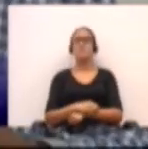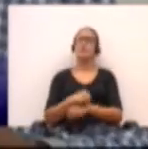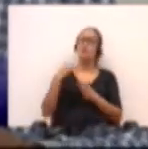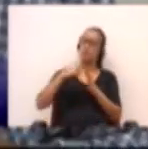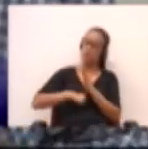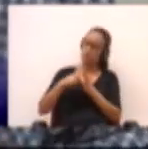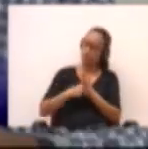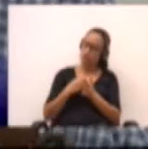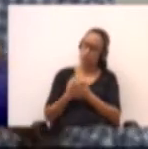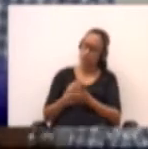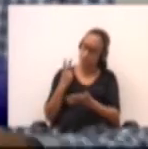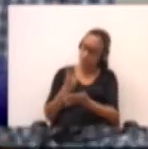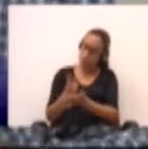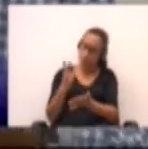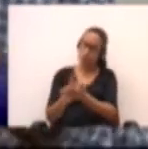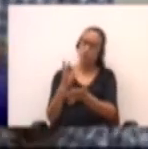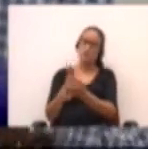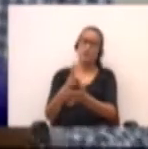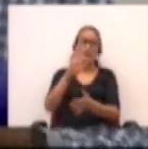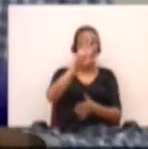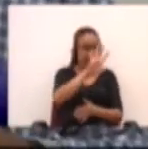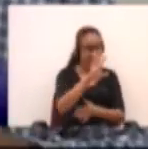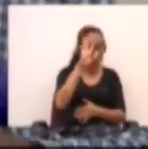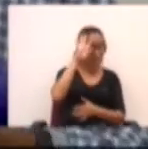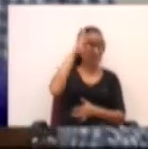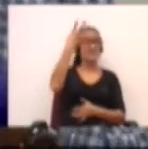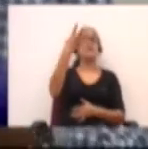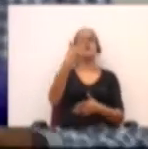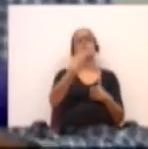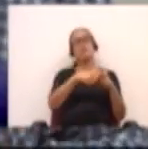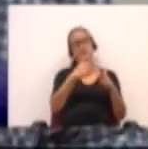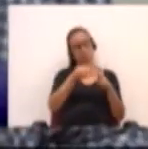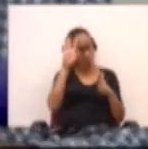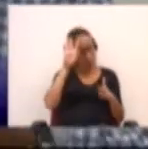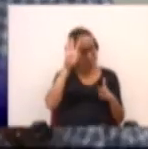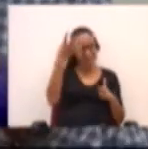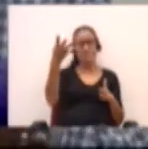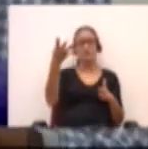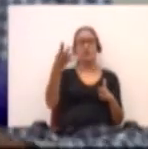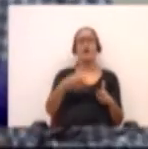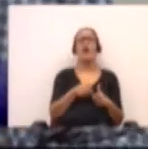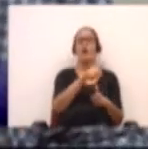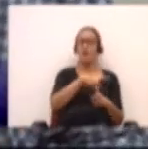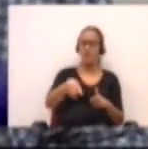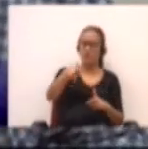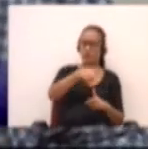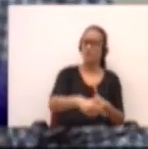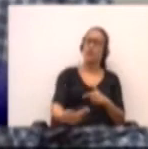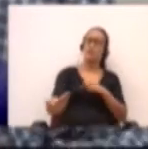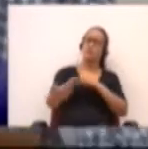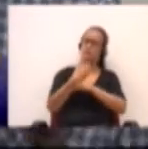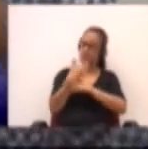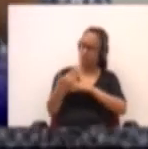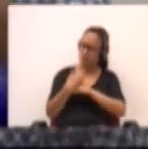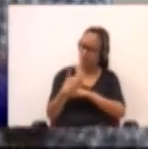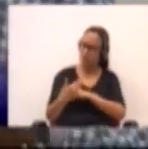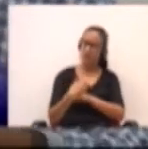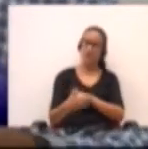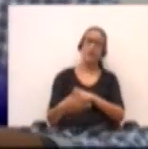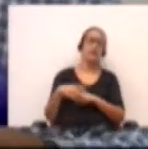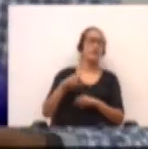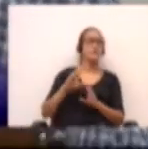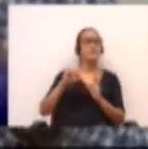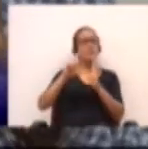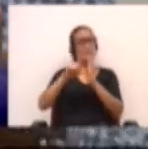continuar até que se resolva, vocês estarem frequente a esta casa, a gente ir para São Paulo como fomos,